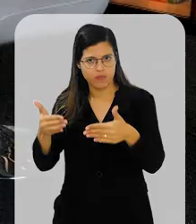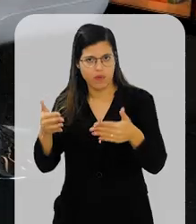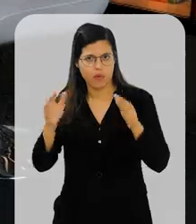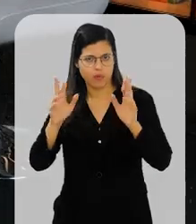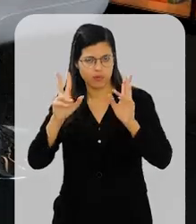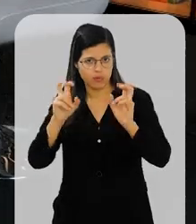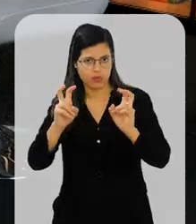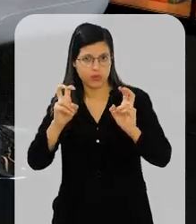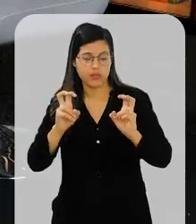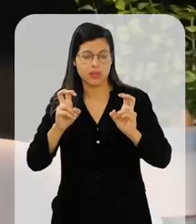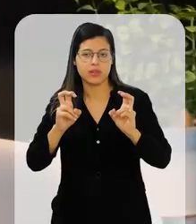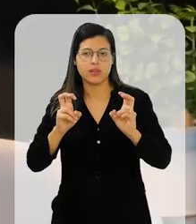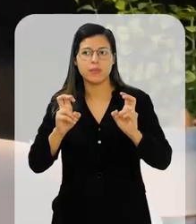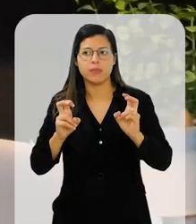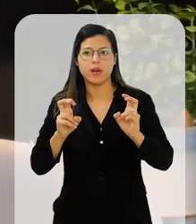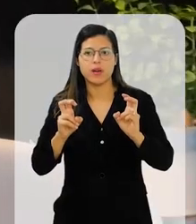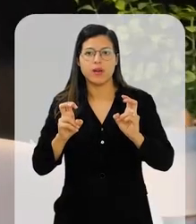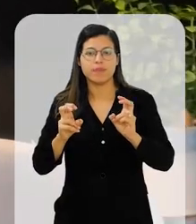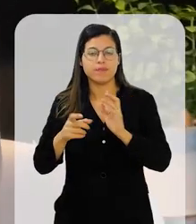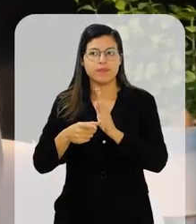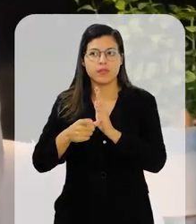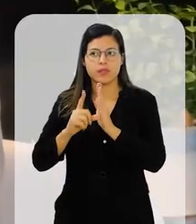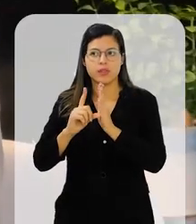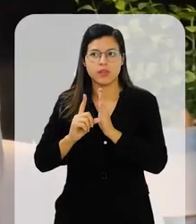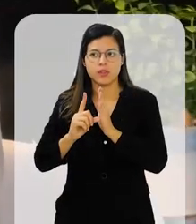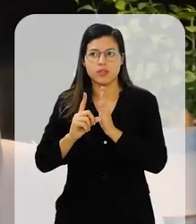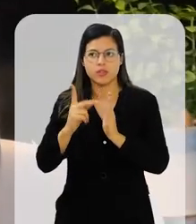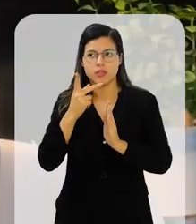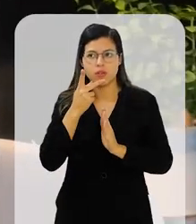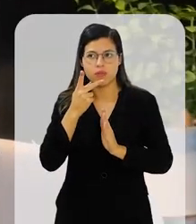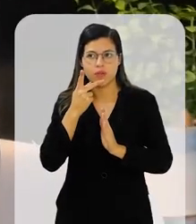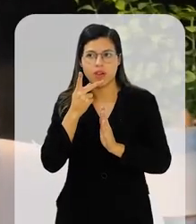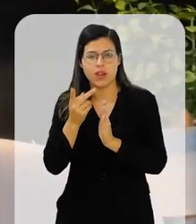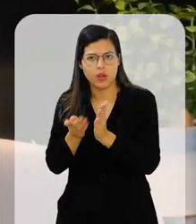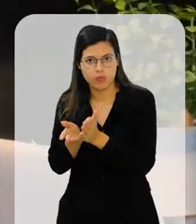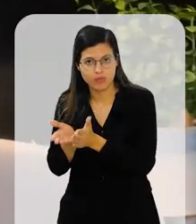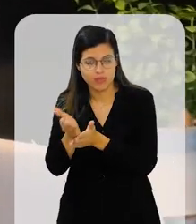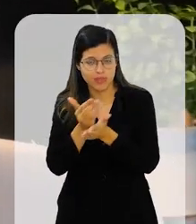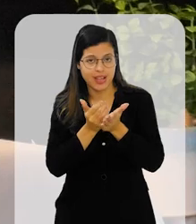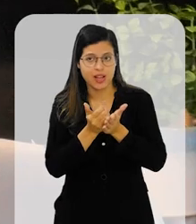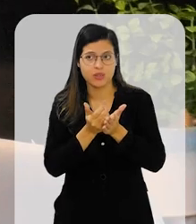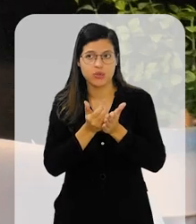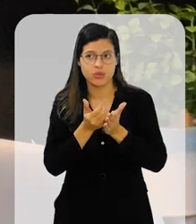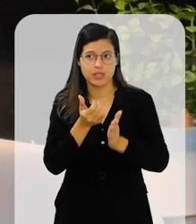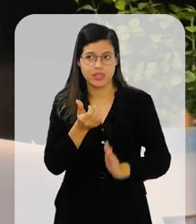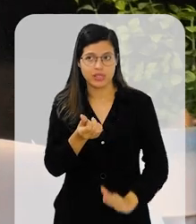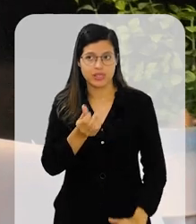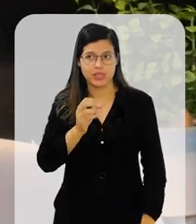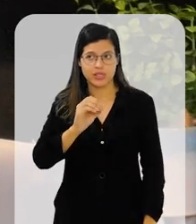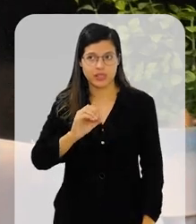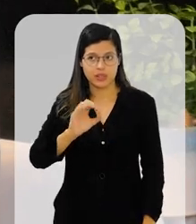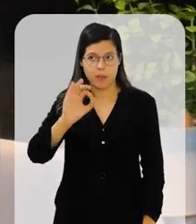especialistas acerca do tema que a gente está falando. E anteriormente, eu citei outro dado.